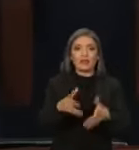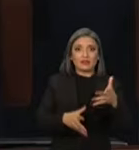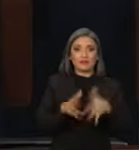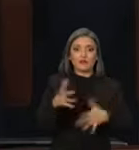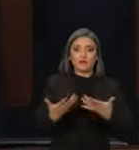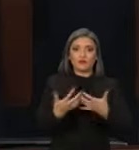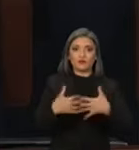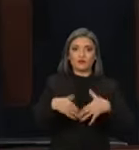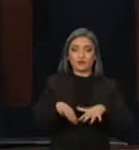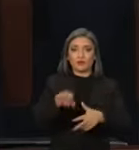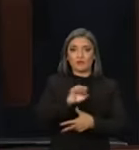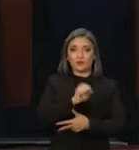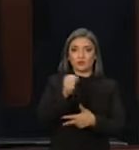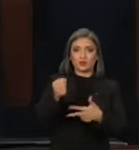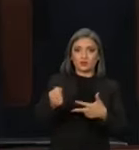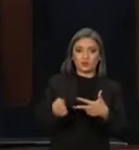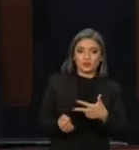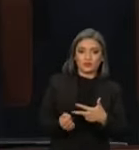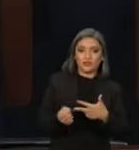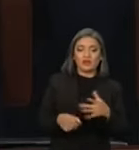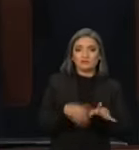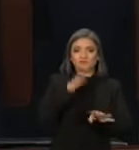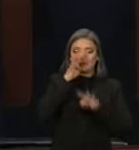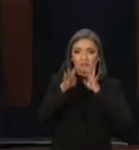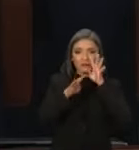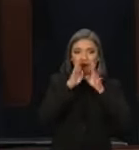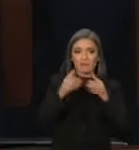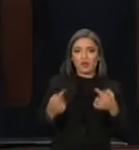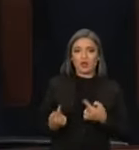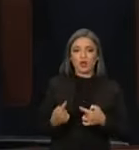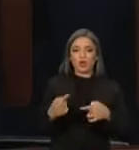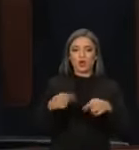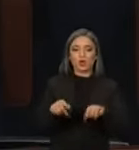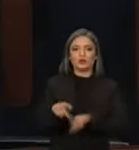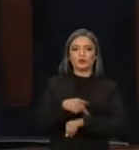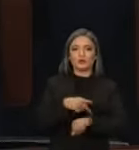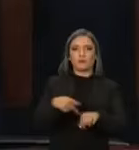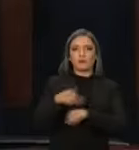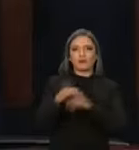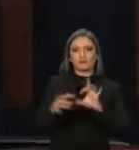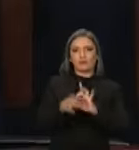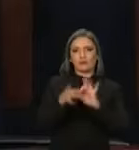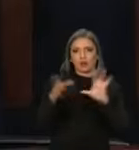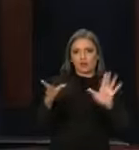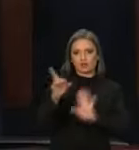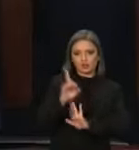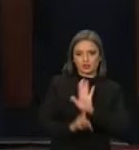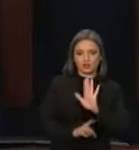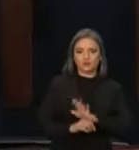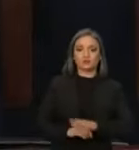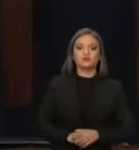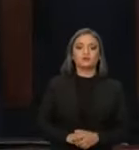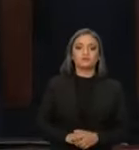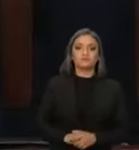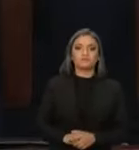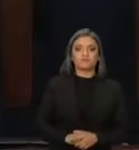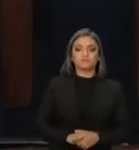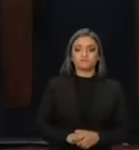dos poderes em rebeldia contra o Estado de Direito Democrático. A